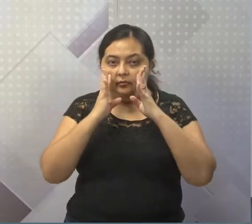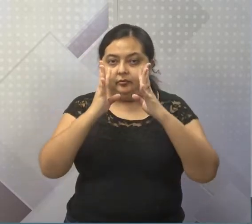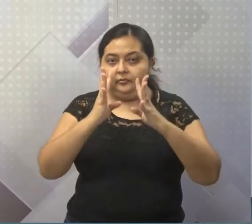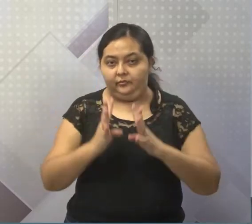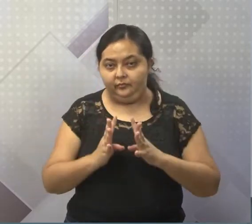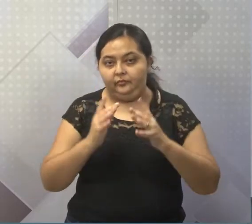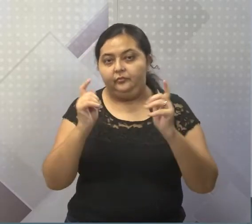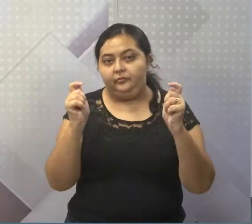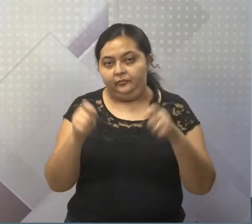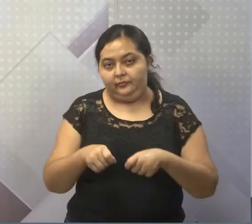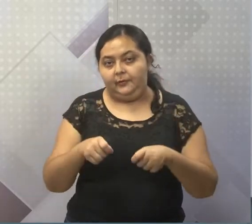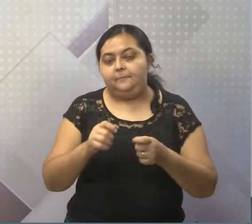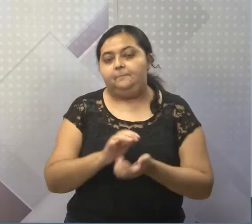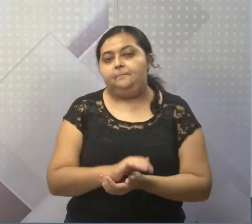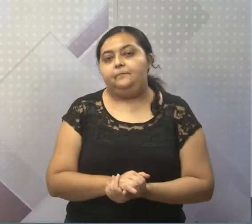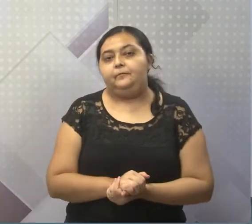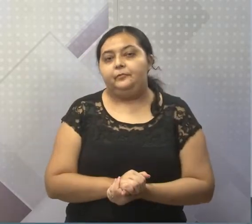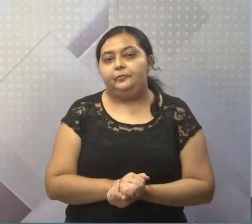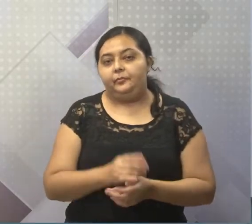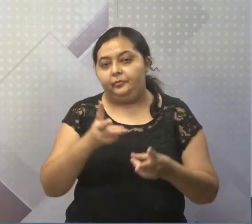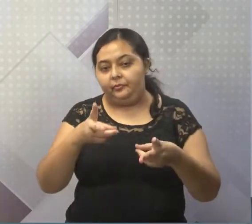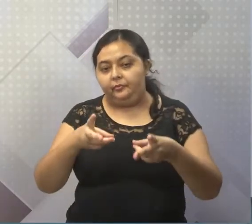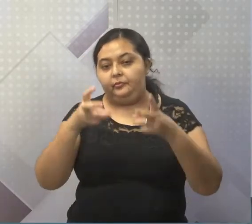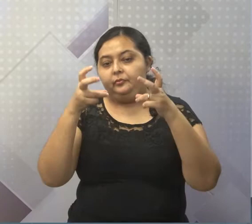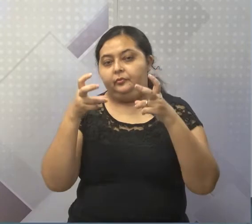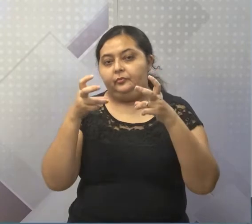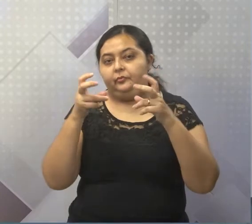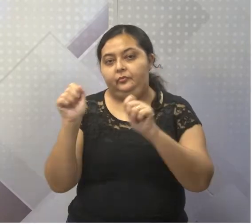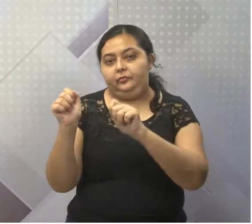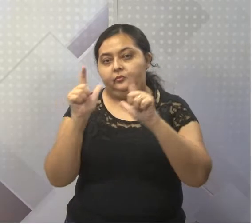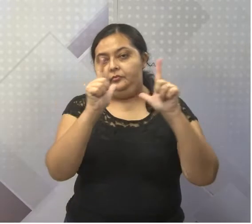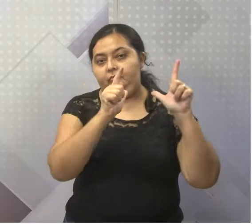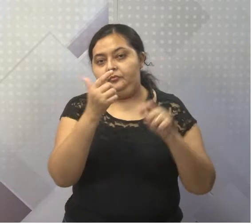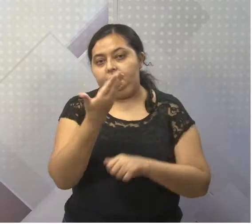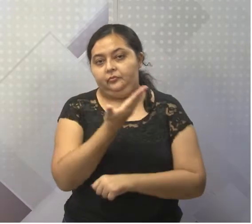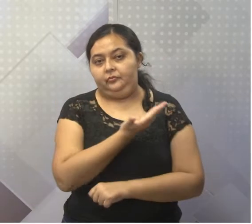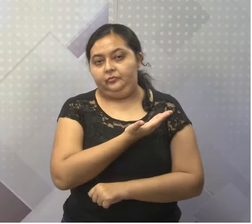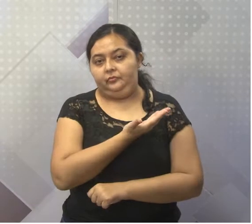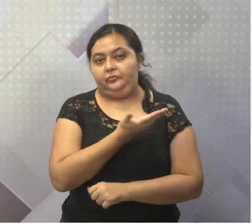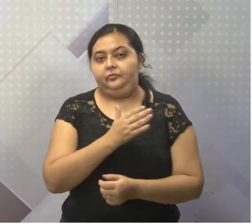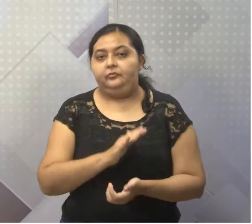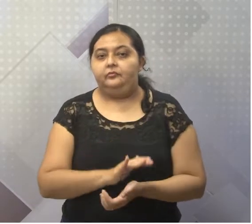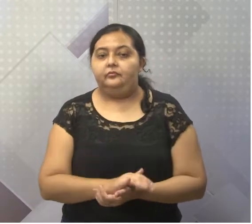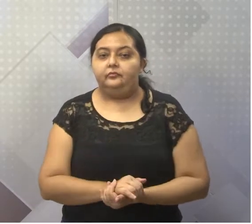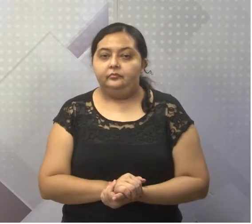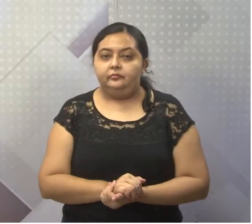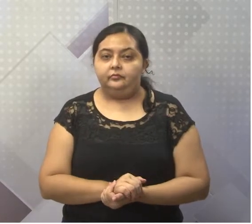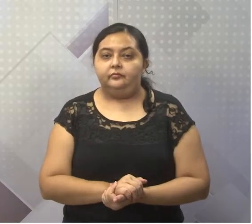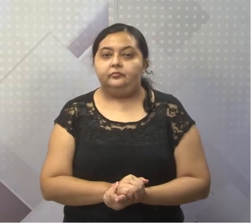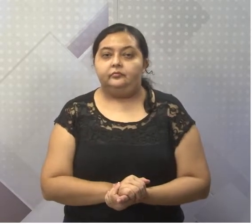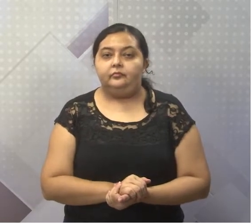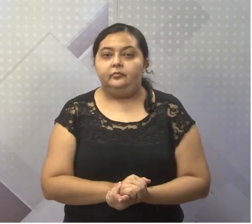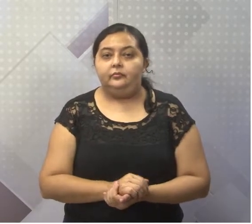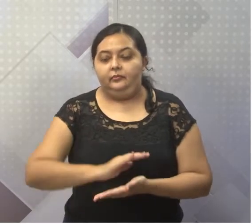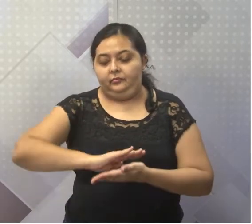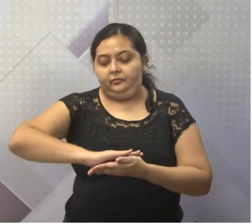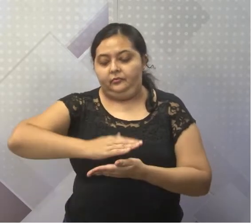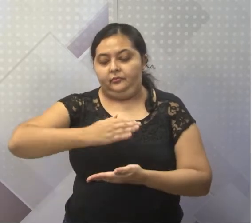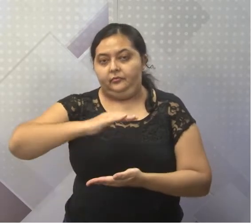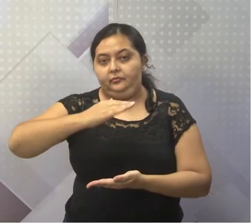na aula de hoje e a gente observar aqui ou quer que traz no primeiro usuários e olha só